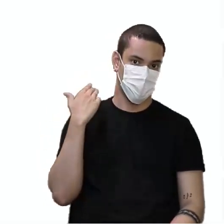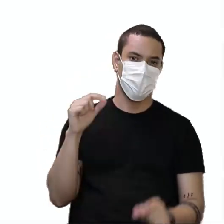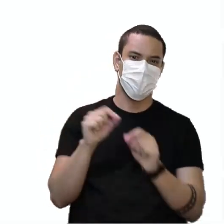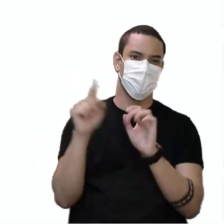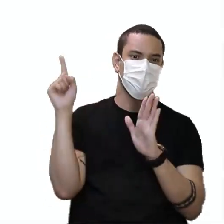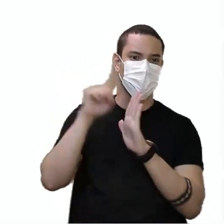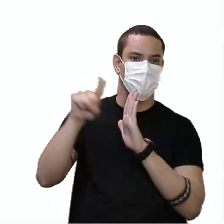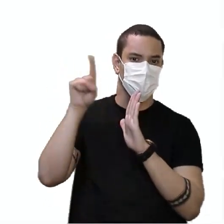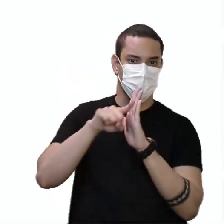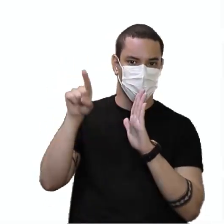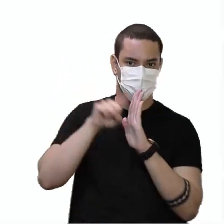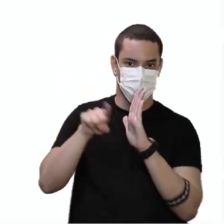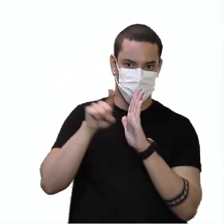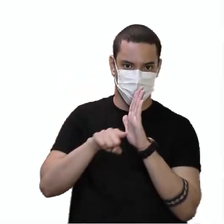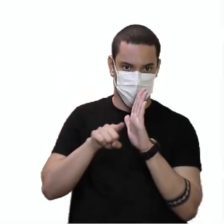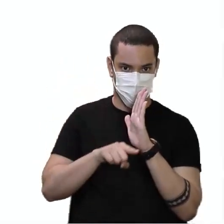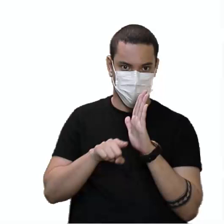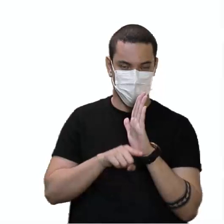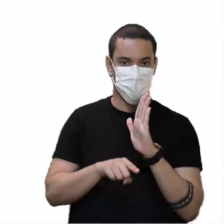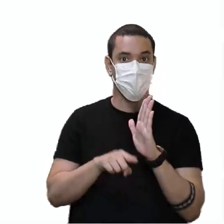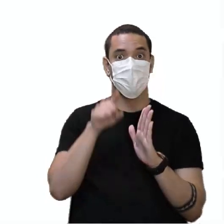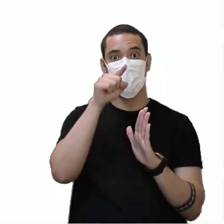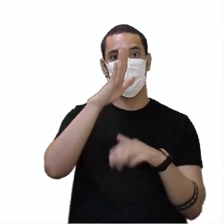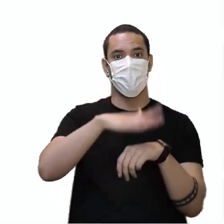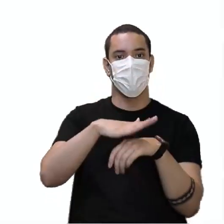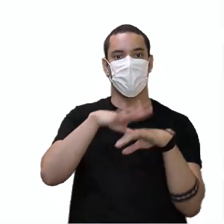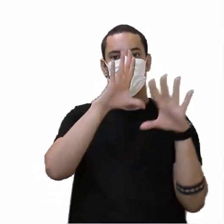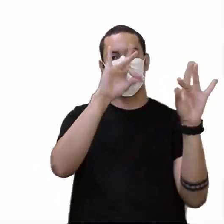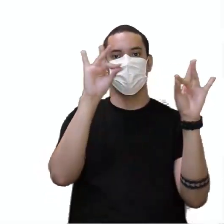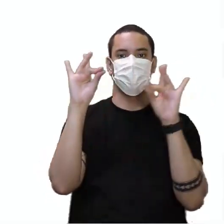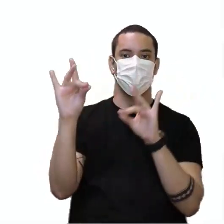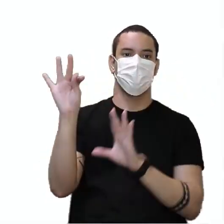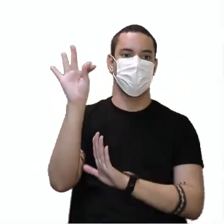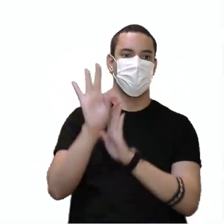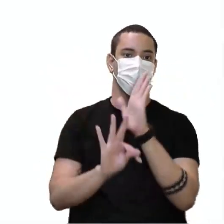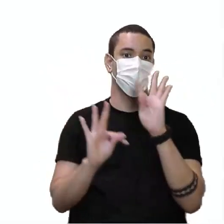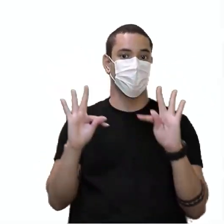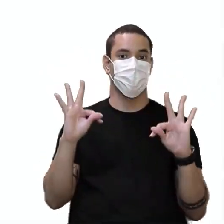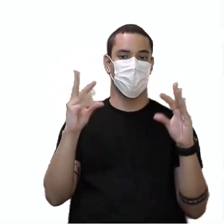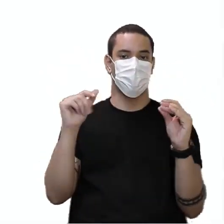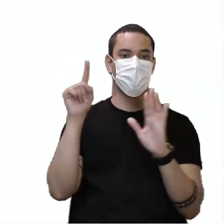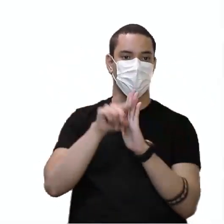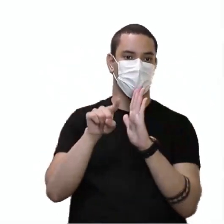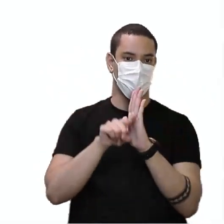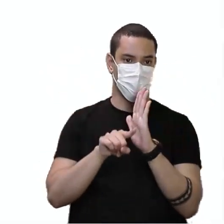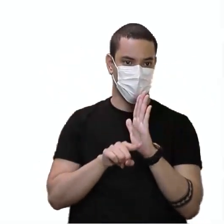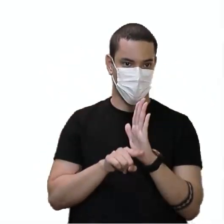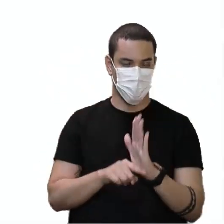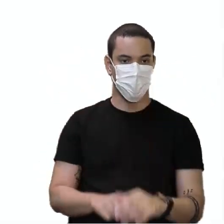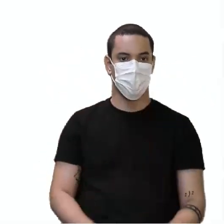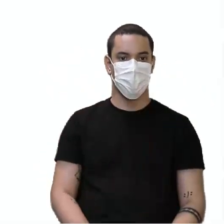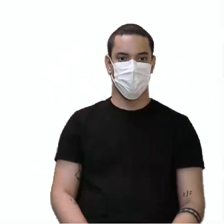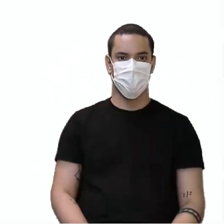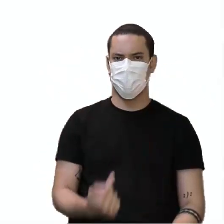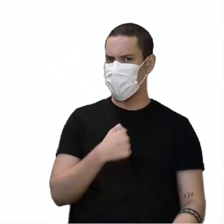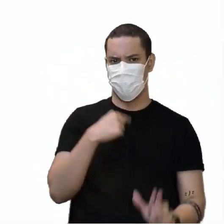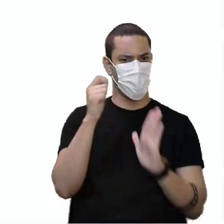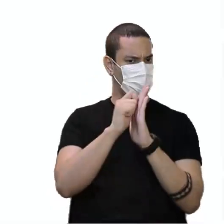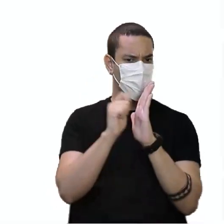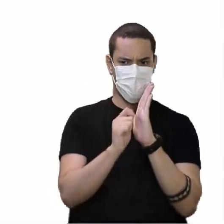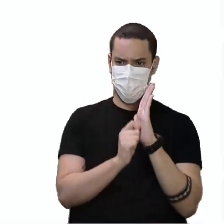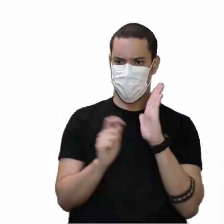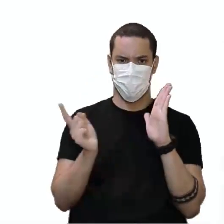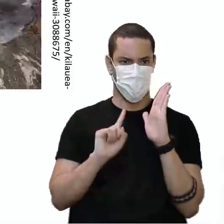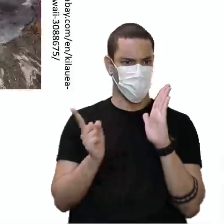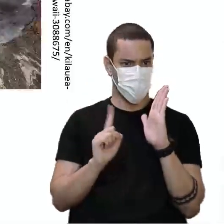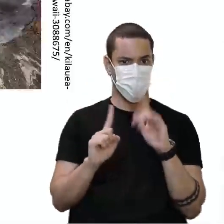fazendo perguntas usando a estrutura do presente perfeito. Retire do texto todas as perguntas que estão no presente perfeito. Eu não vou escrever